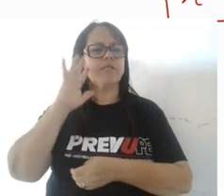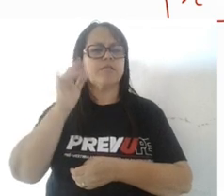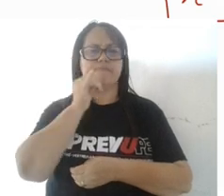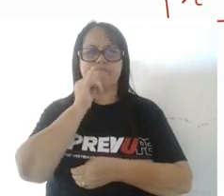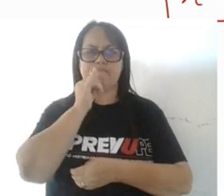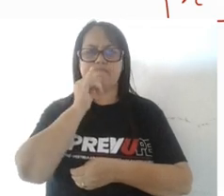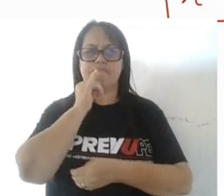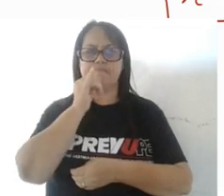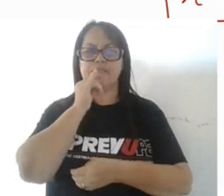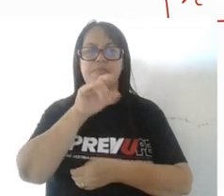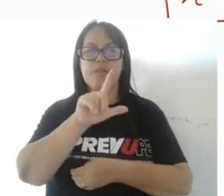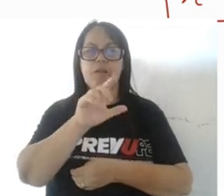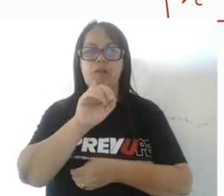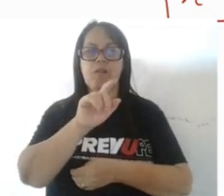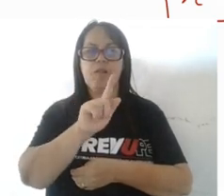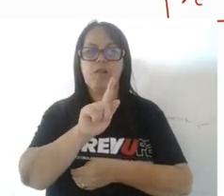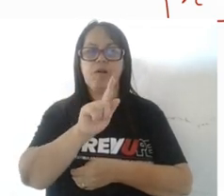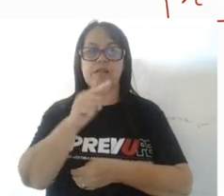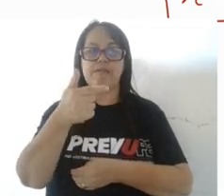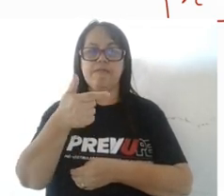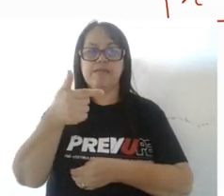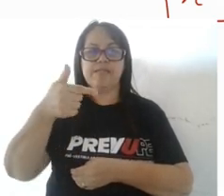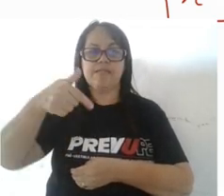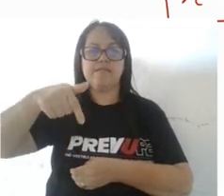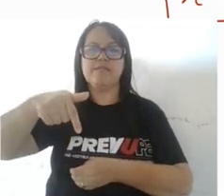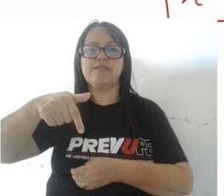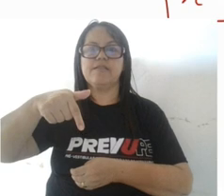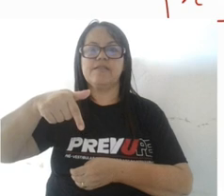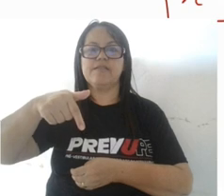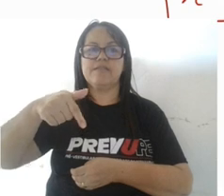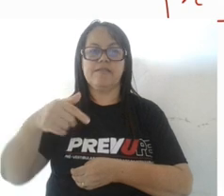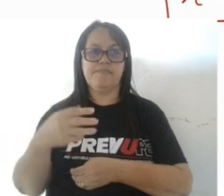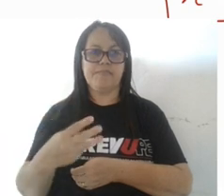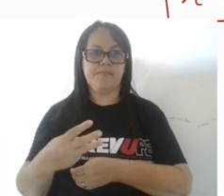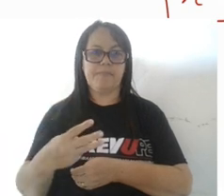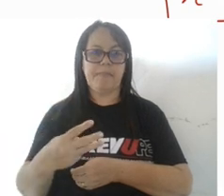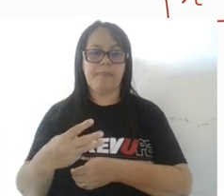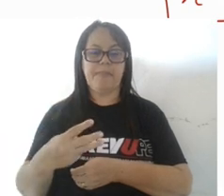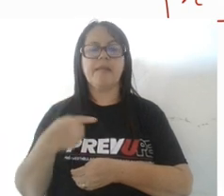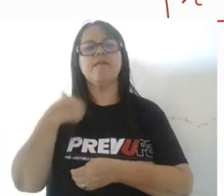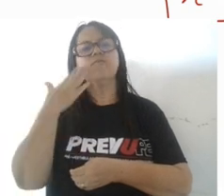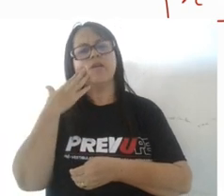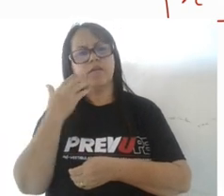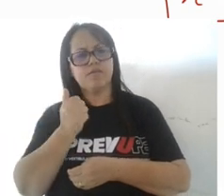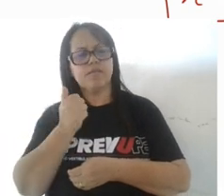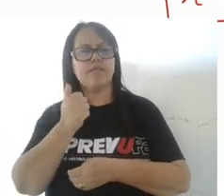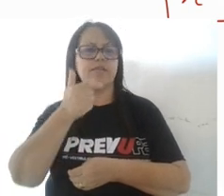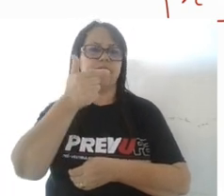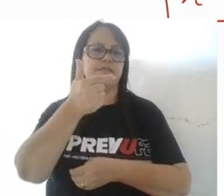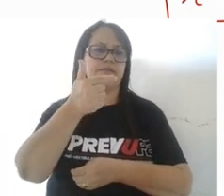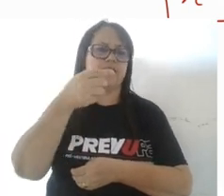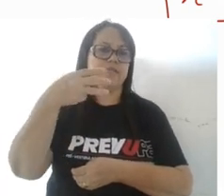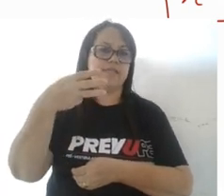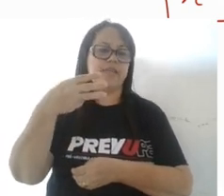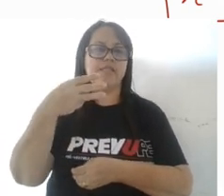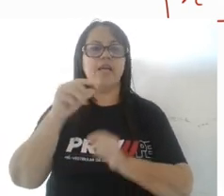imaginar esse exemplo aqui log de 27 na base 3 então eu sei que